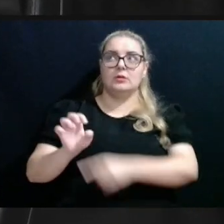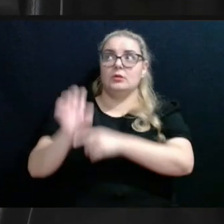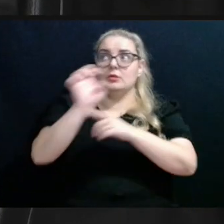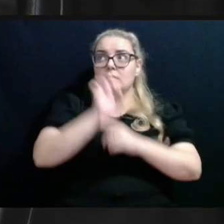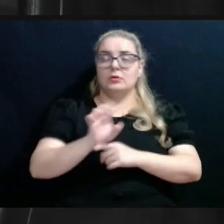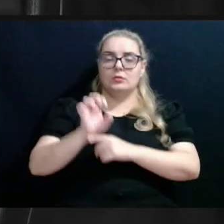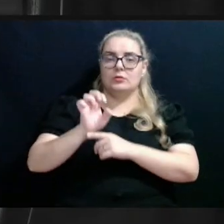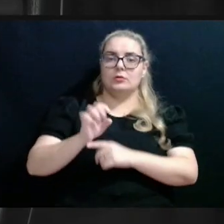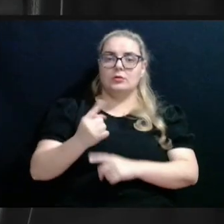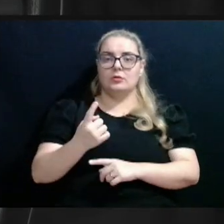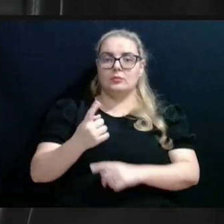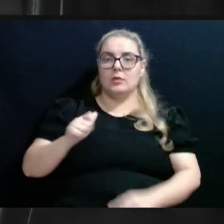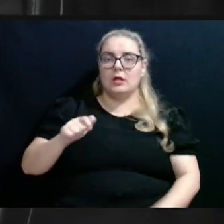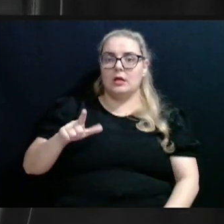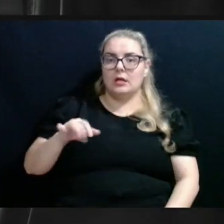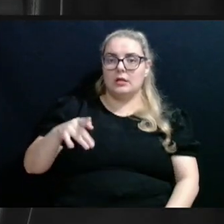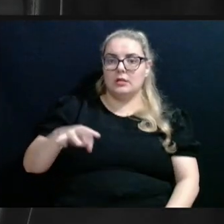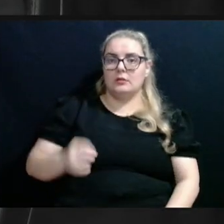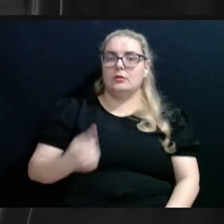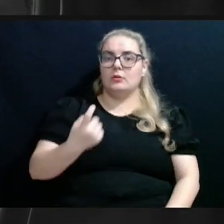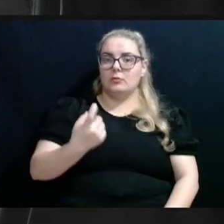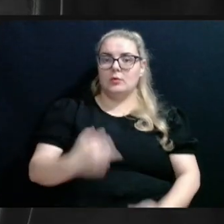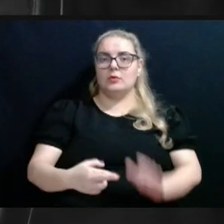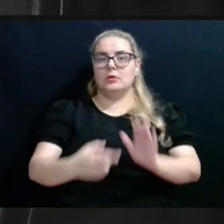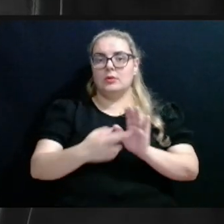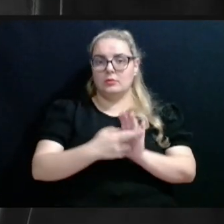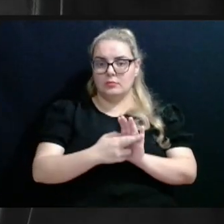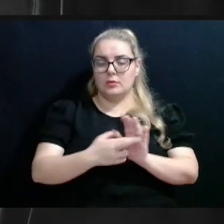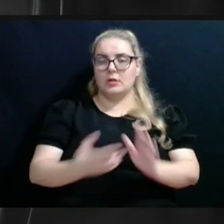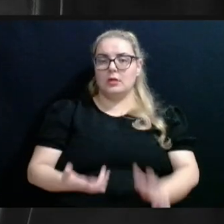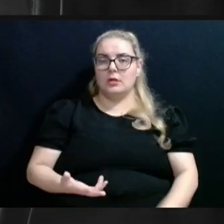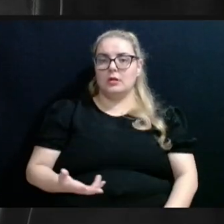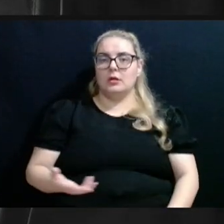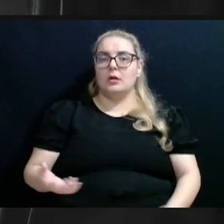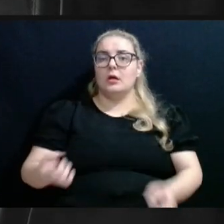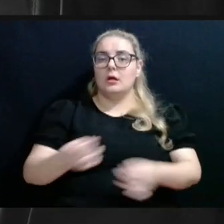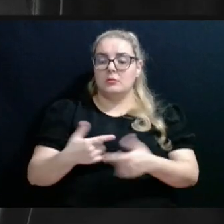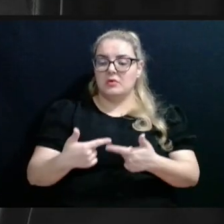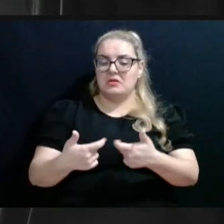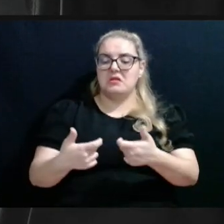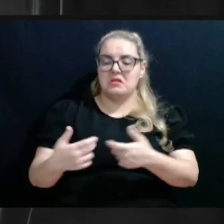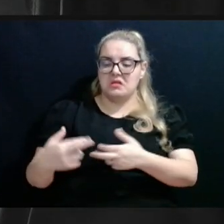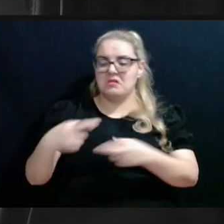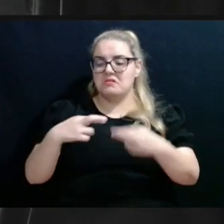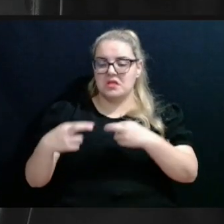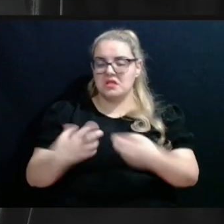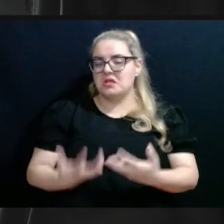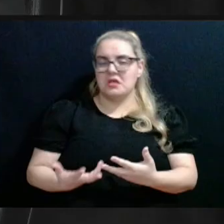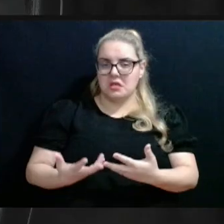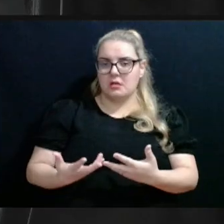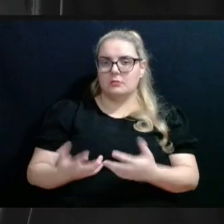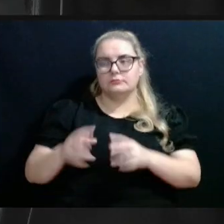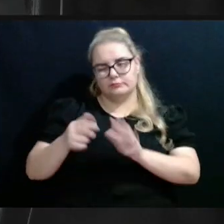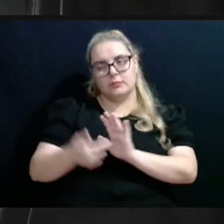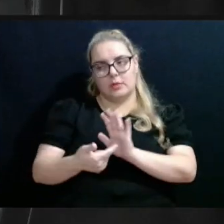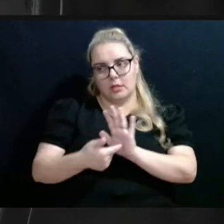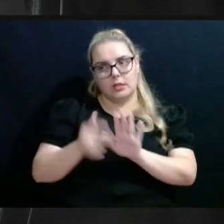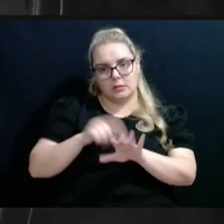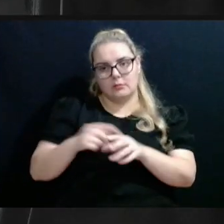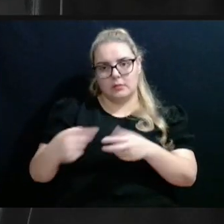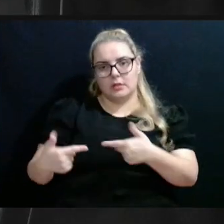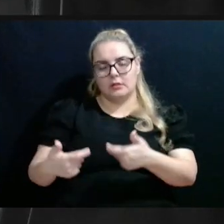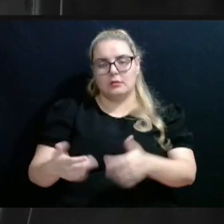alíquota só, numa regra única só, acabando com a guerra fiscal, não deixando o Estado roubar uma